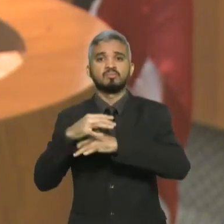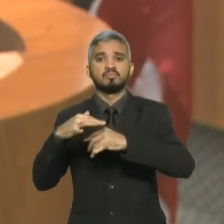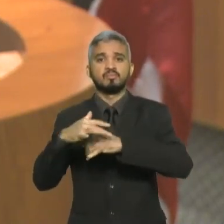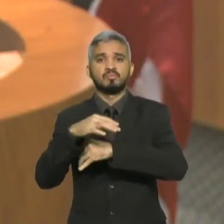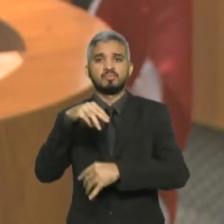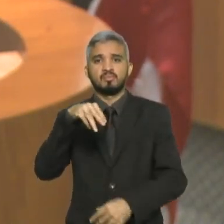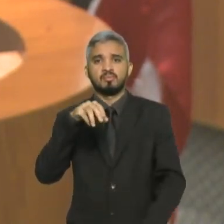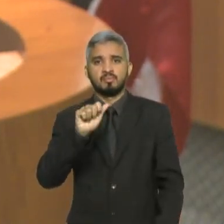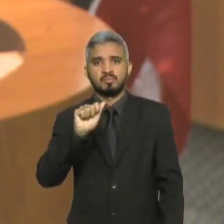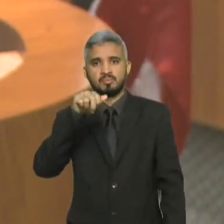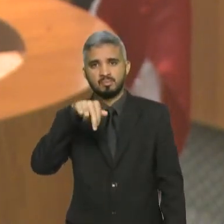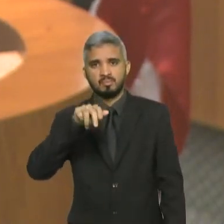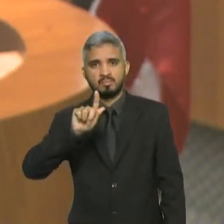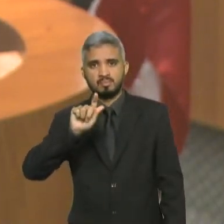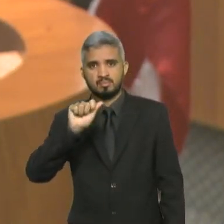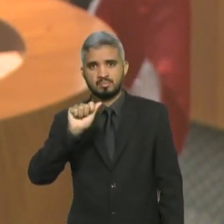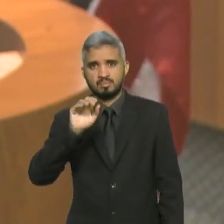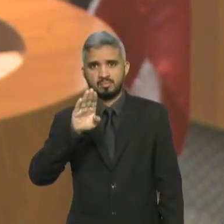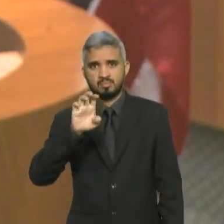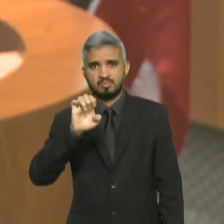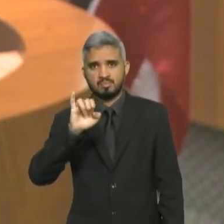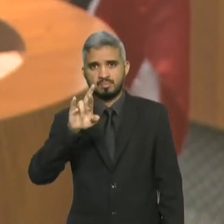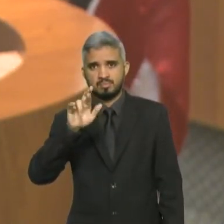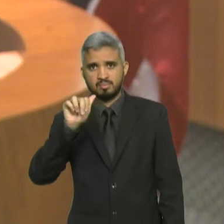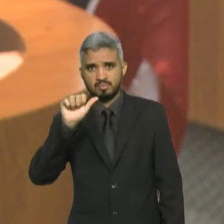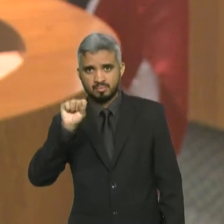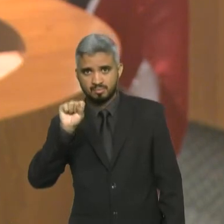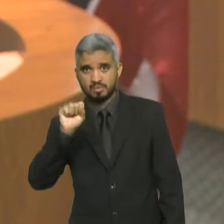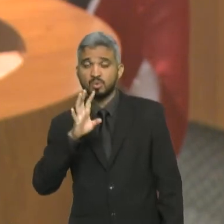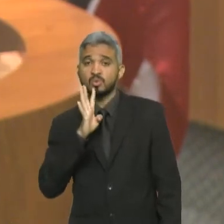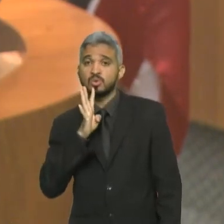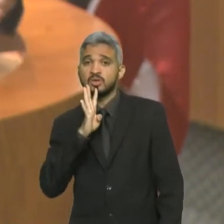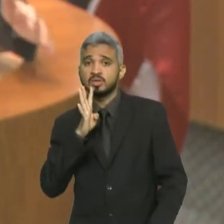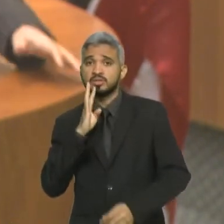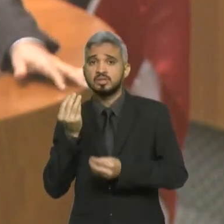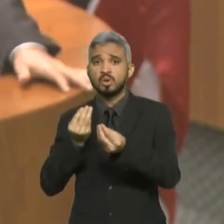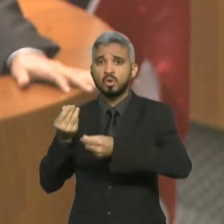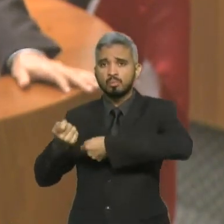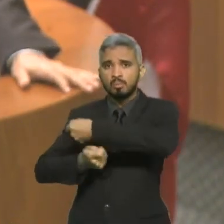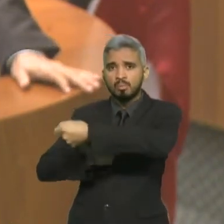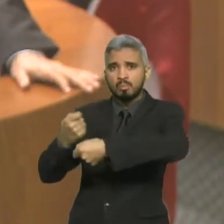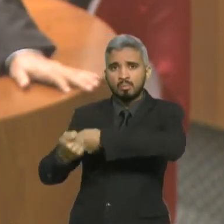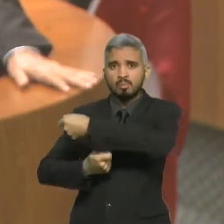grande experiência da cooperativa Copervida, da exploração